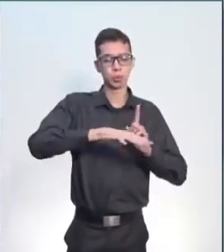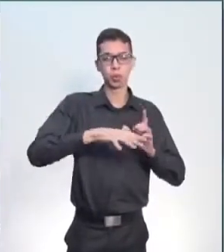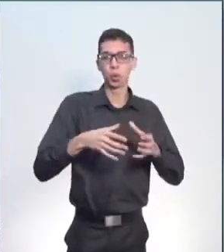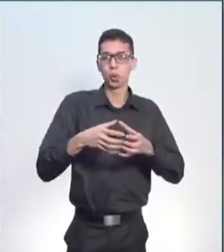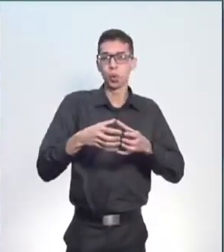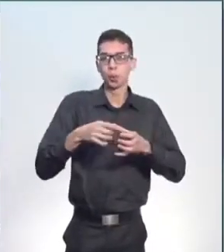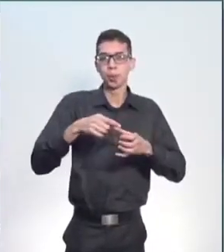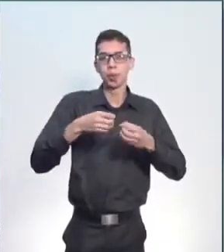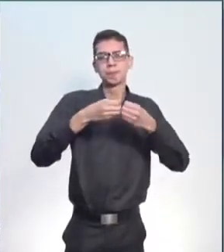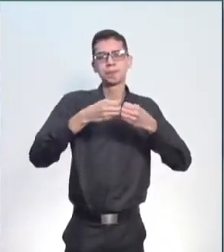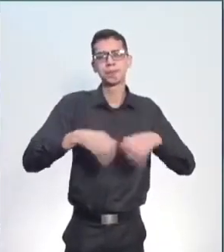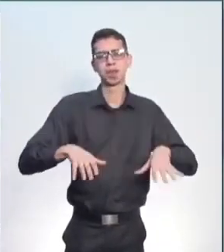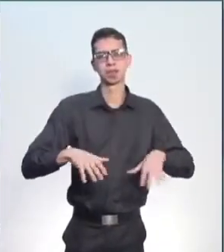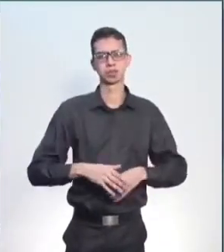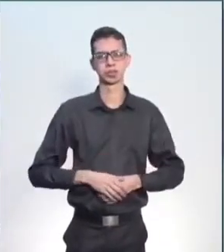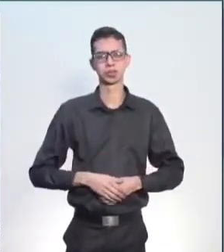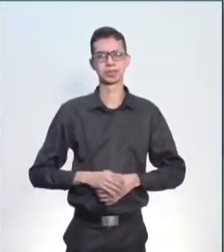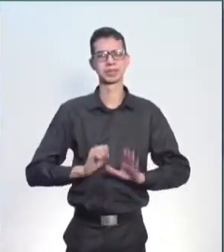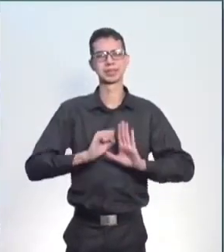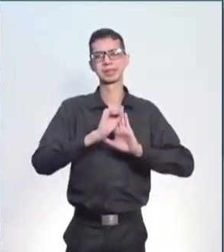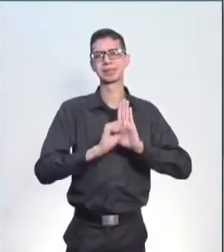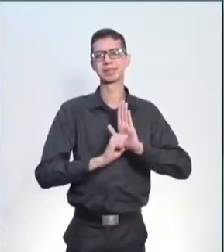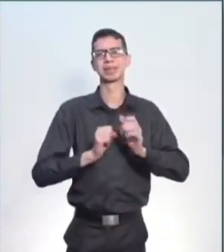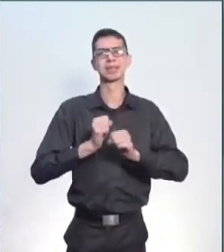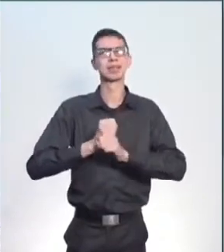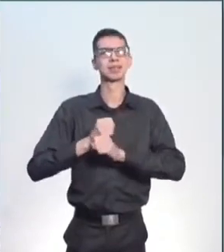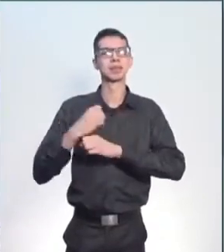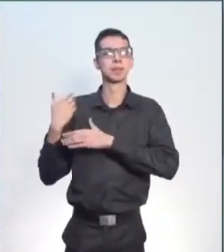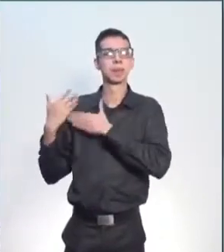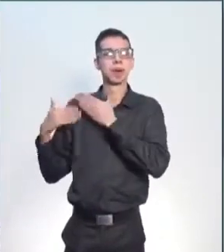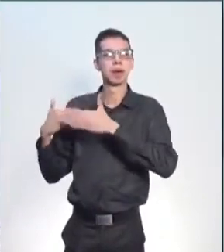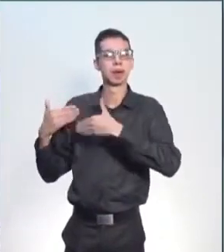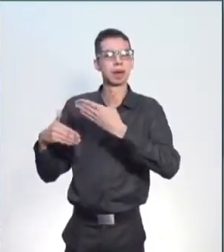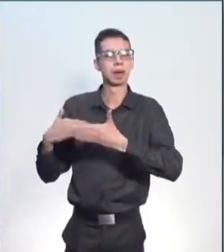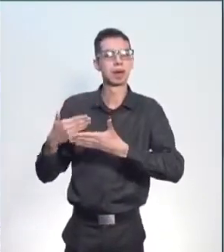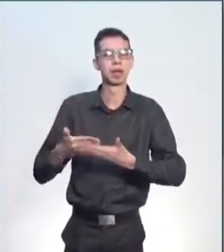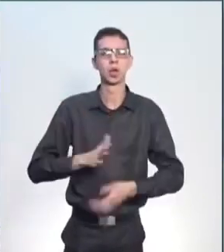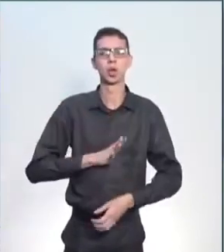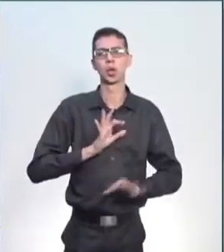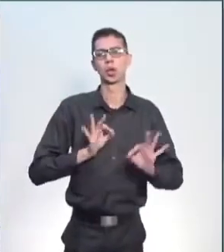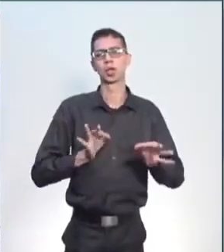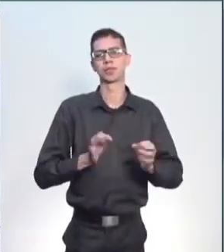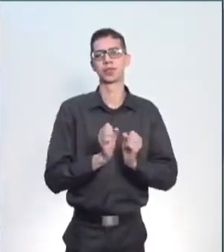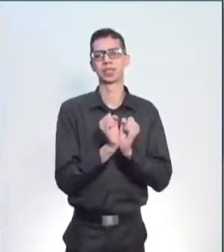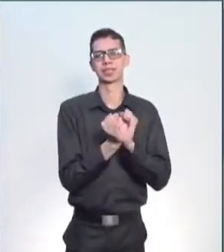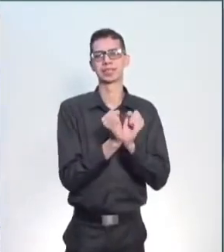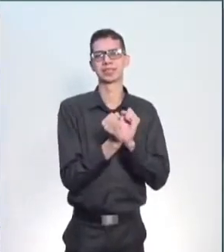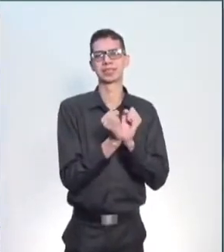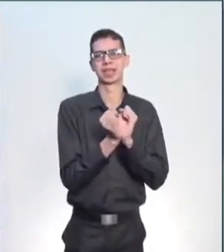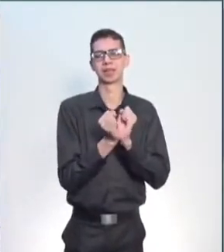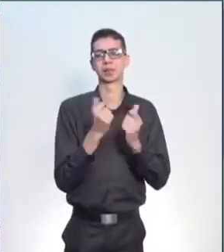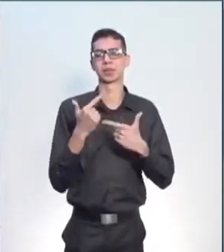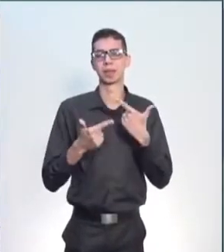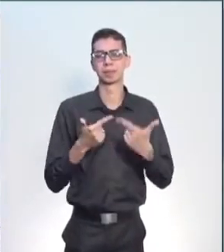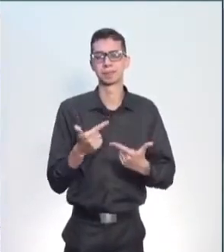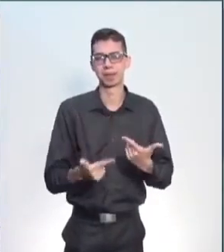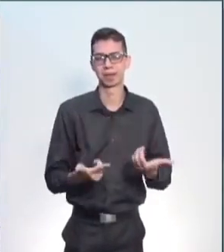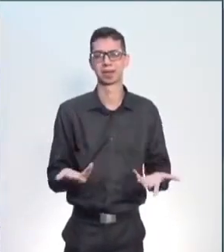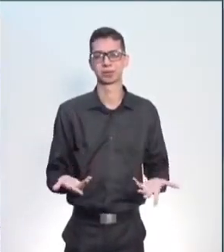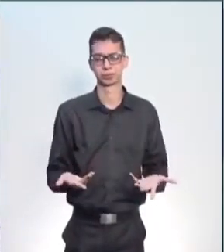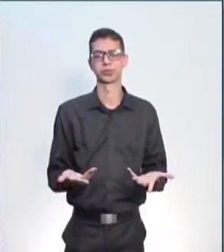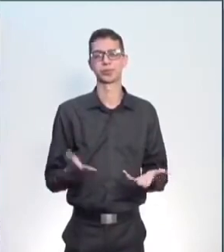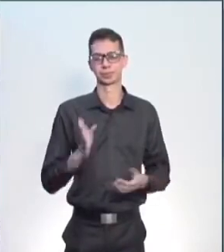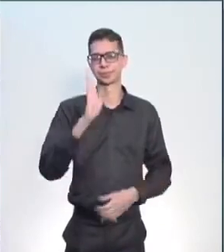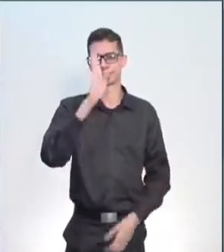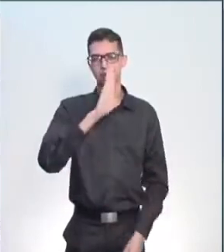séculos porque teve um processo horroroso de trabalho escravo no Brasil, leis da colônia, que as pessoas